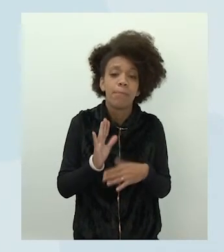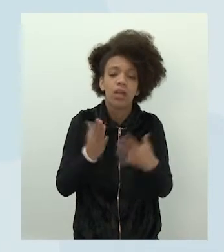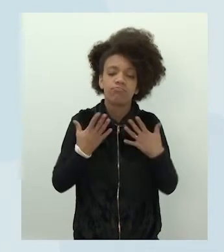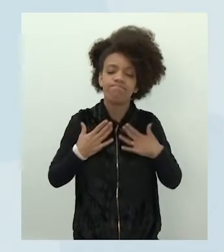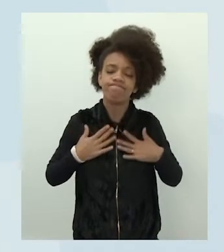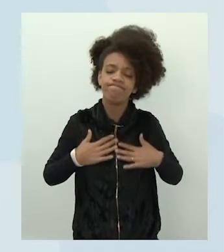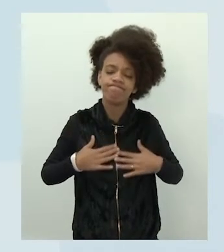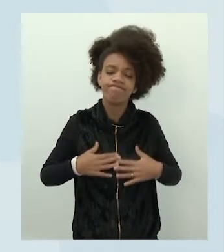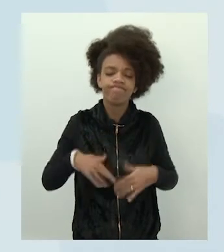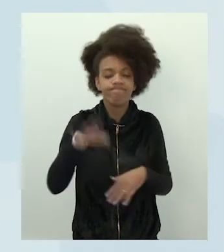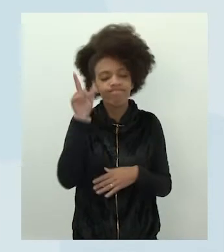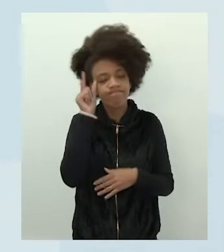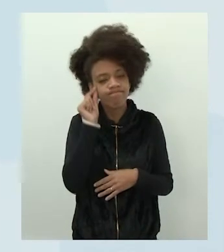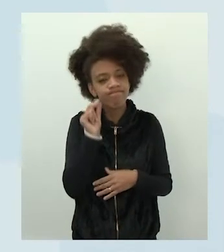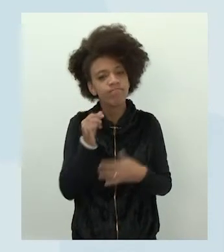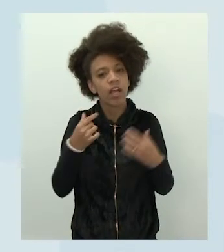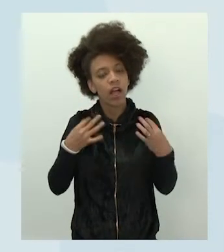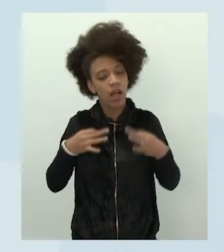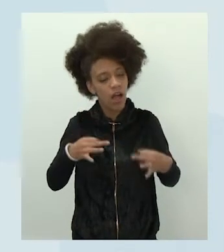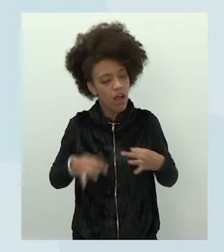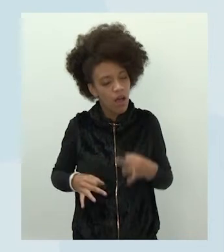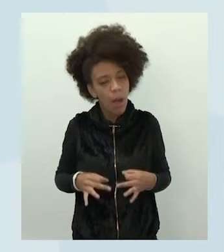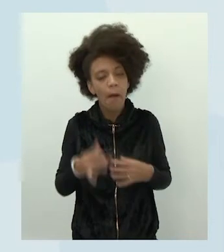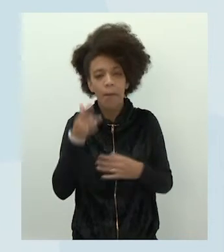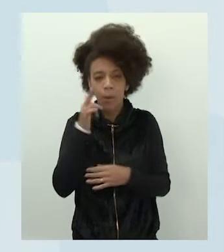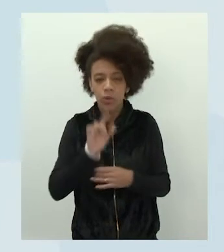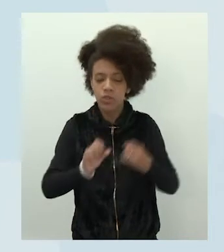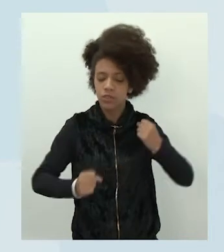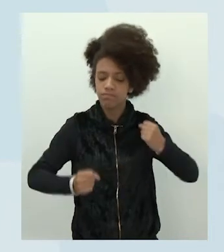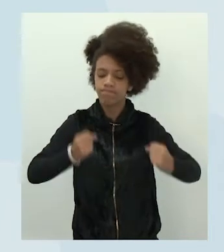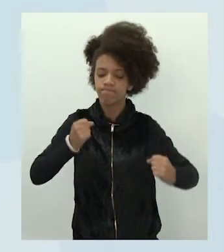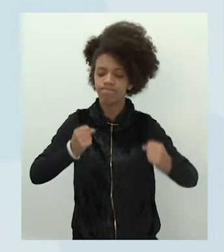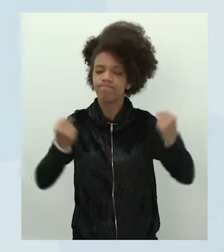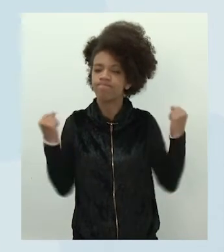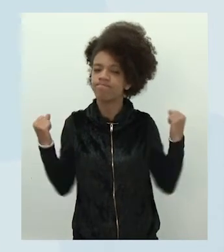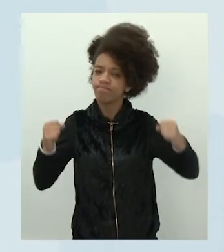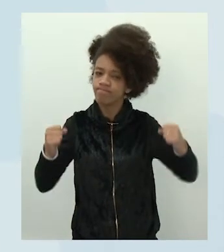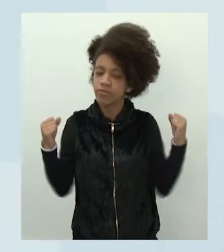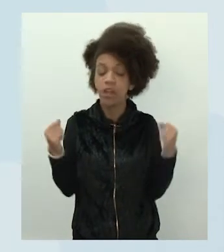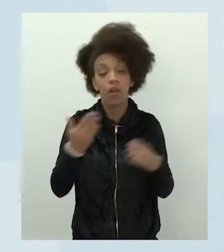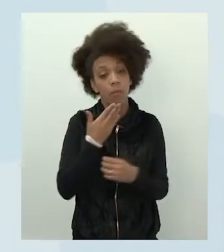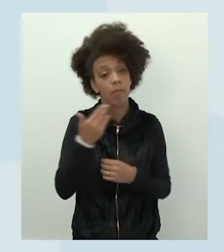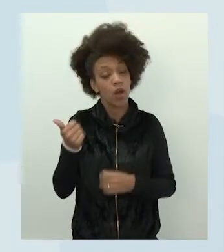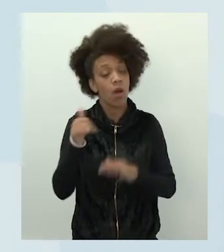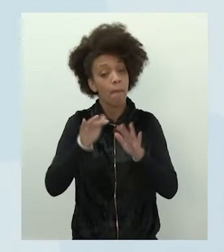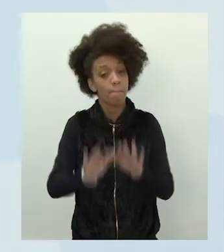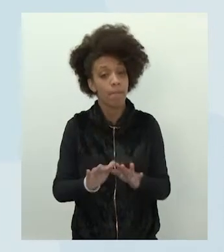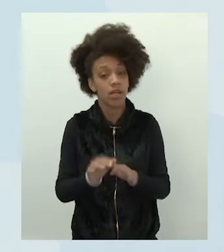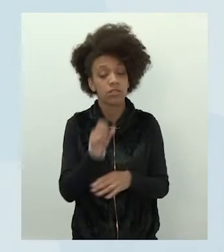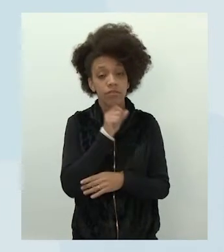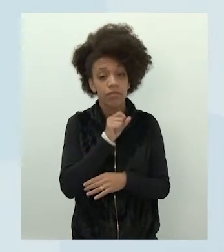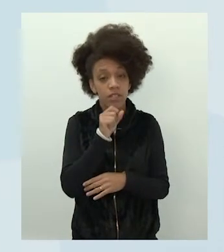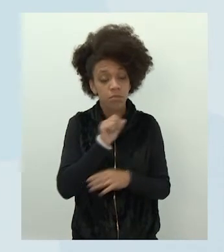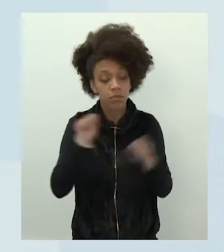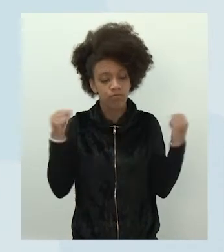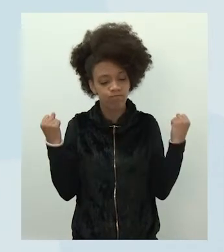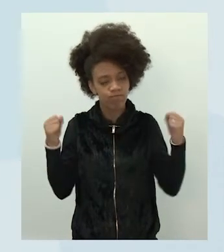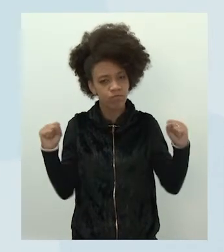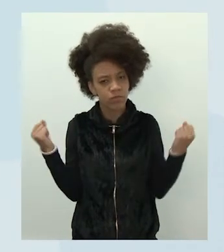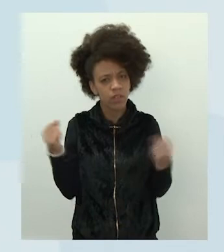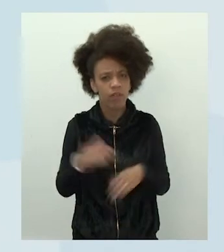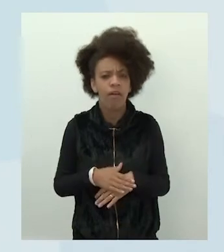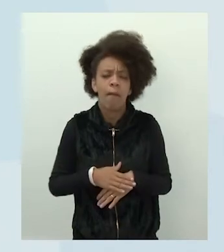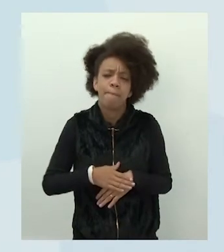confortável e adequada for a roupa para eu conseguir me mexer, melhor. Mas envelhecimento ativo é